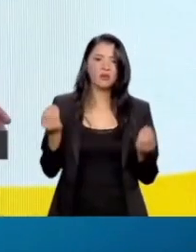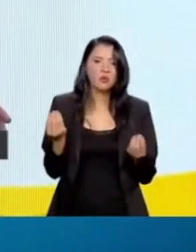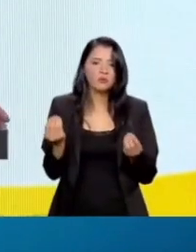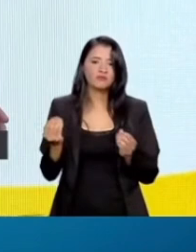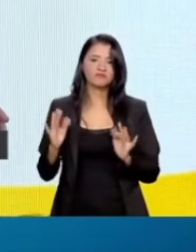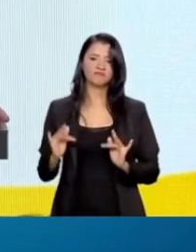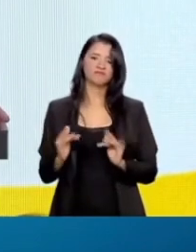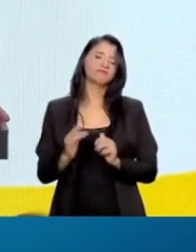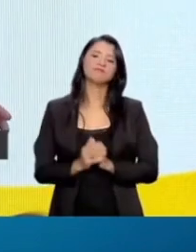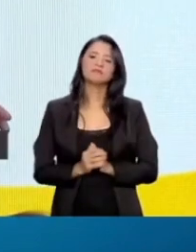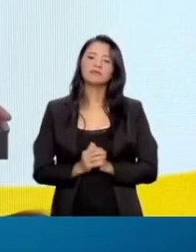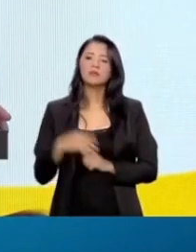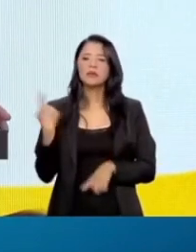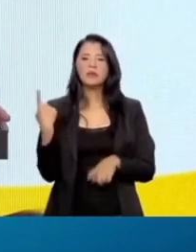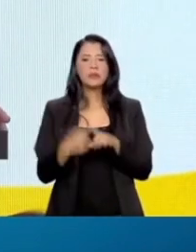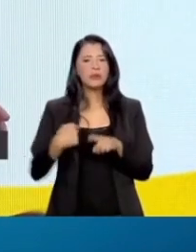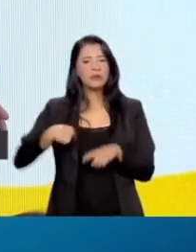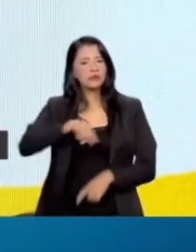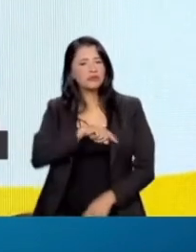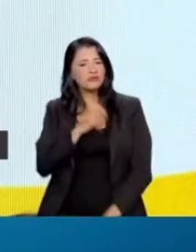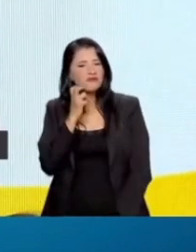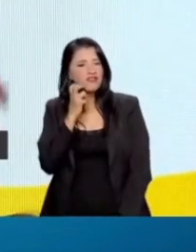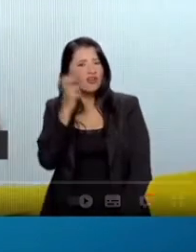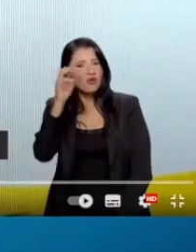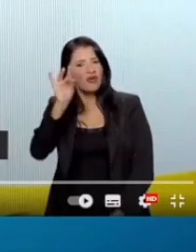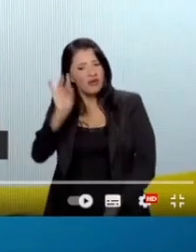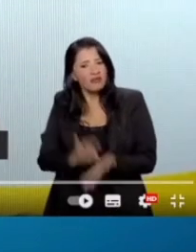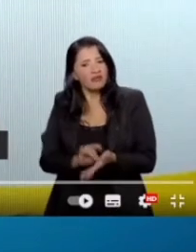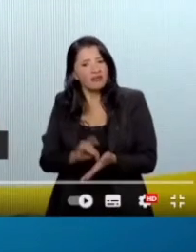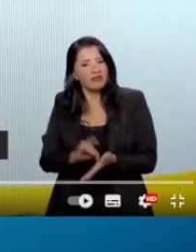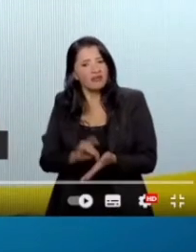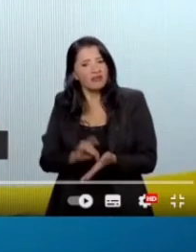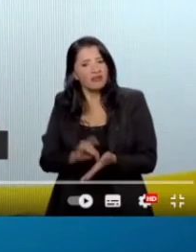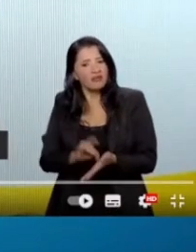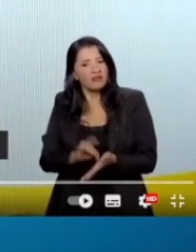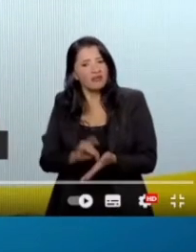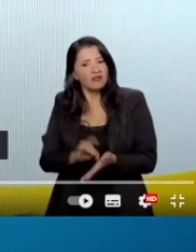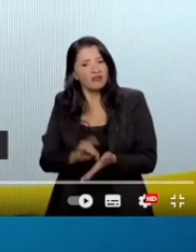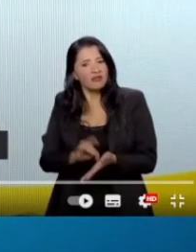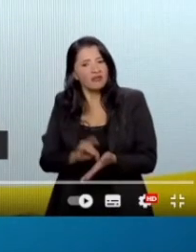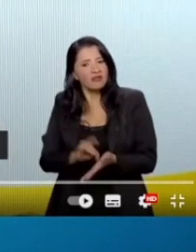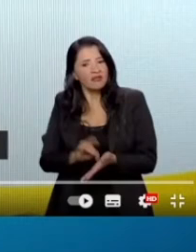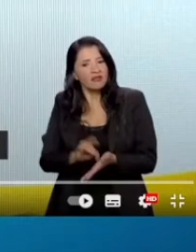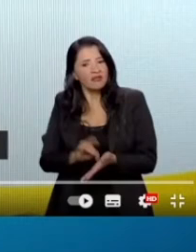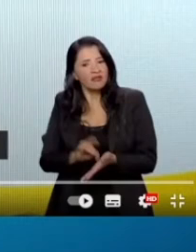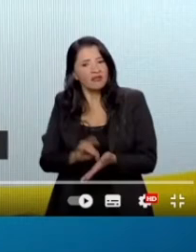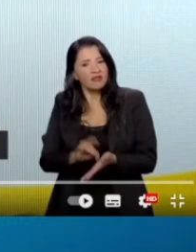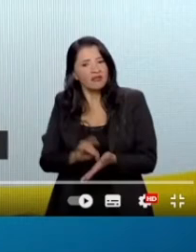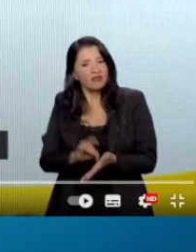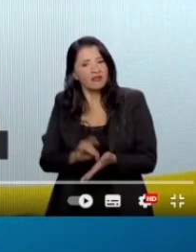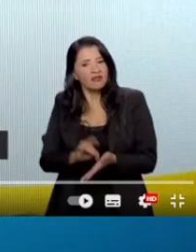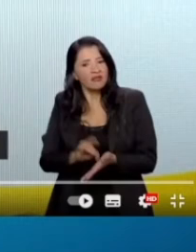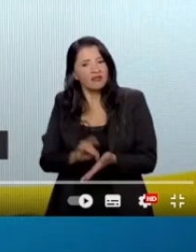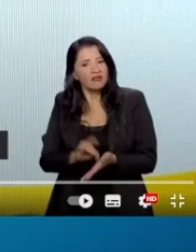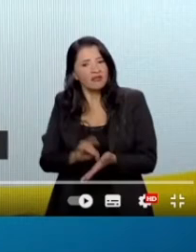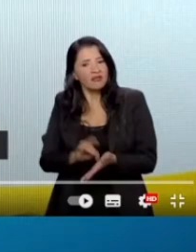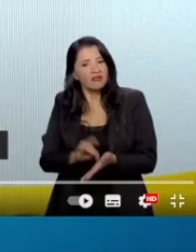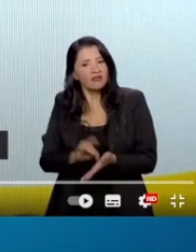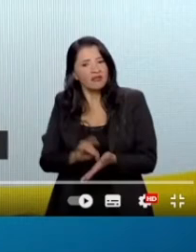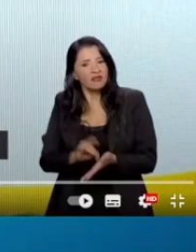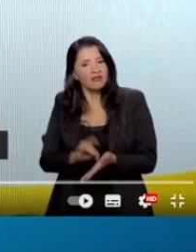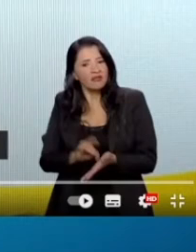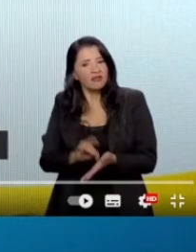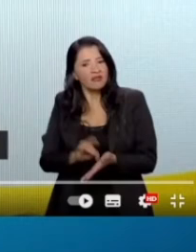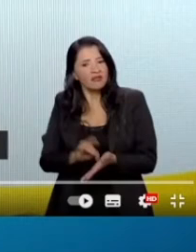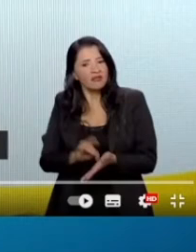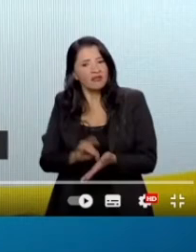Por que que a gente tem vergonha de falar essas coisas que são a realidade? Porque a gente mora na Malucolândia, Lula. Mas como